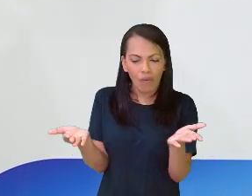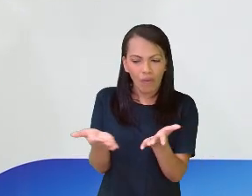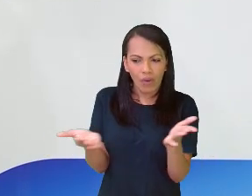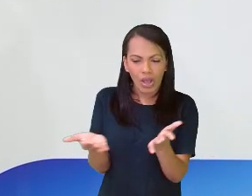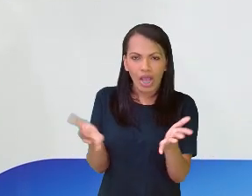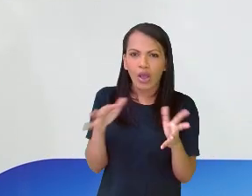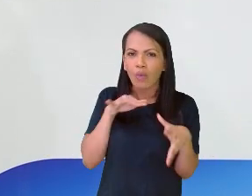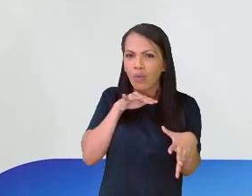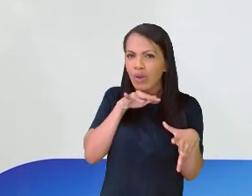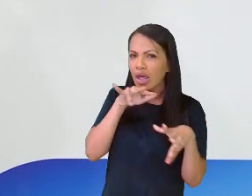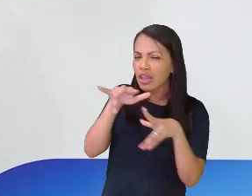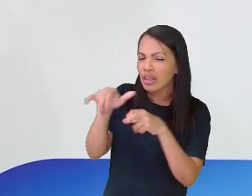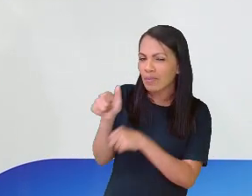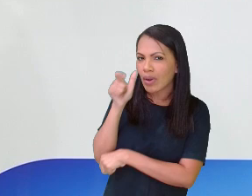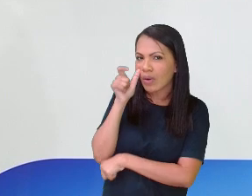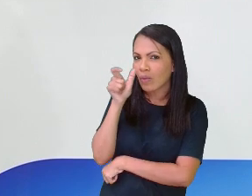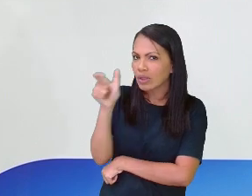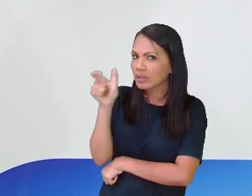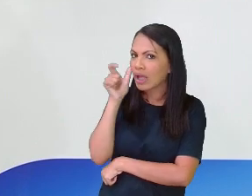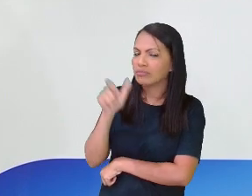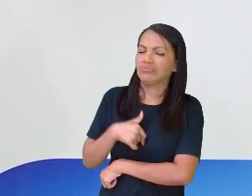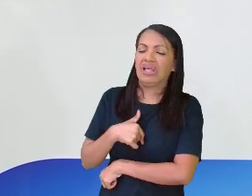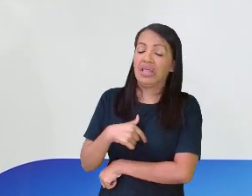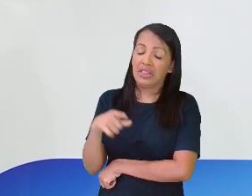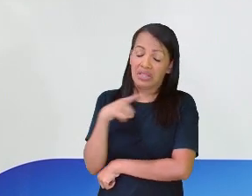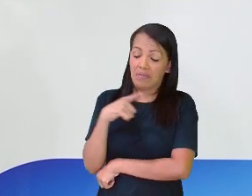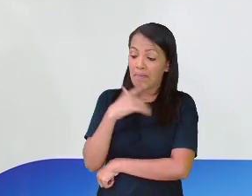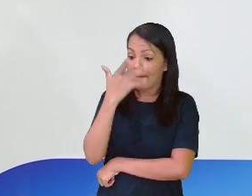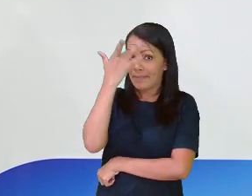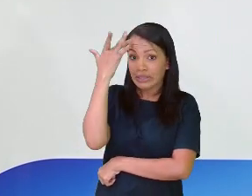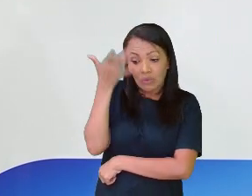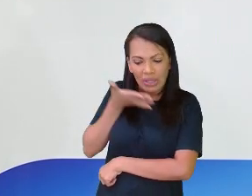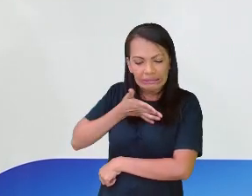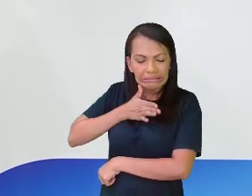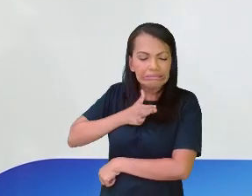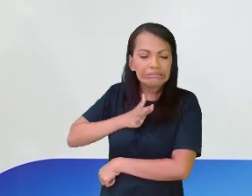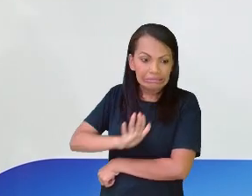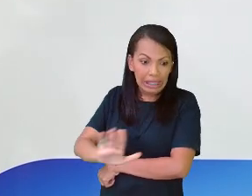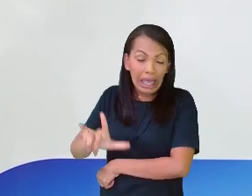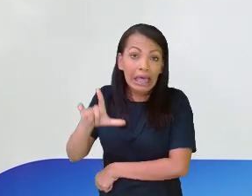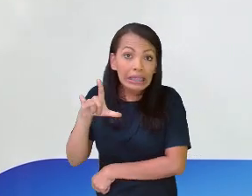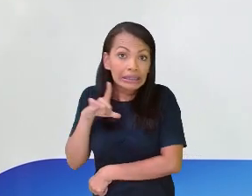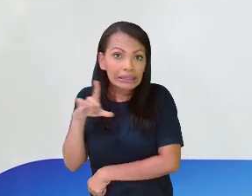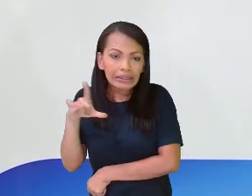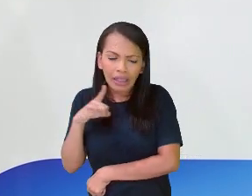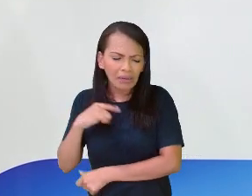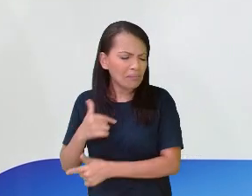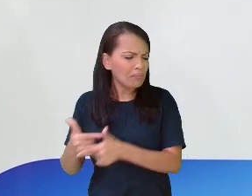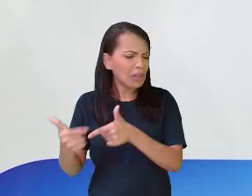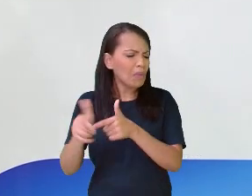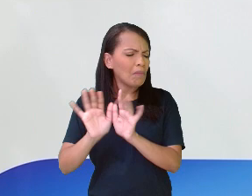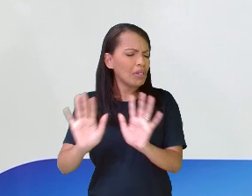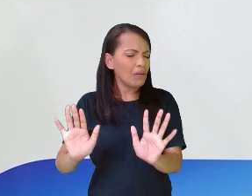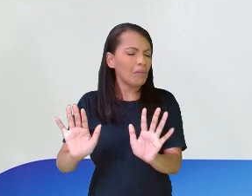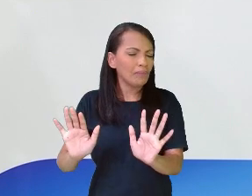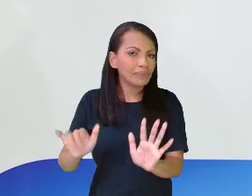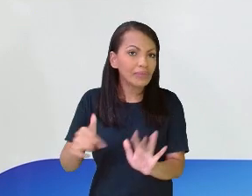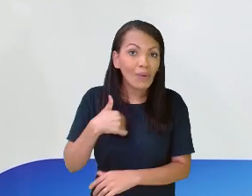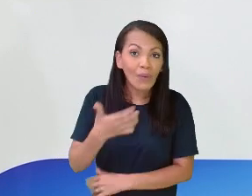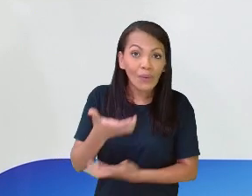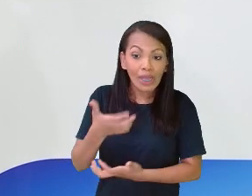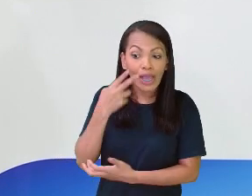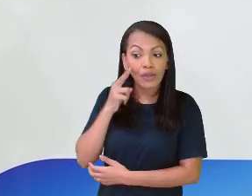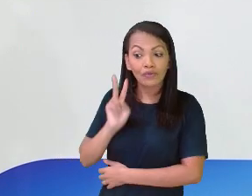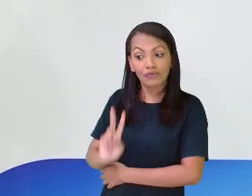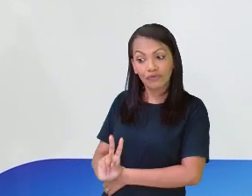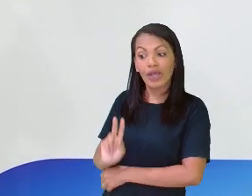bem interessante. Tem gente que não gosta dele, mas tem gente que não tem problema nenhum. Eu quero ver,